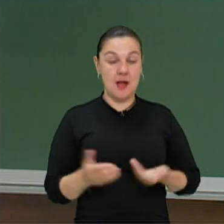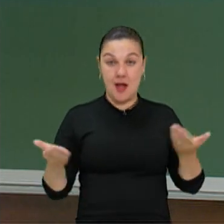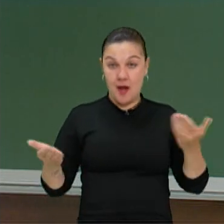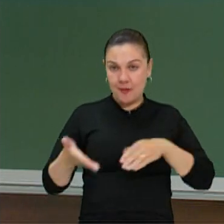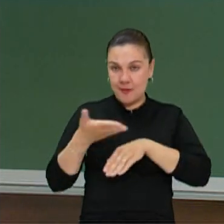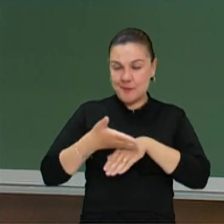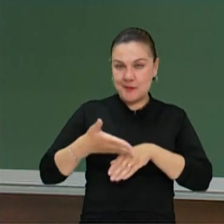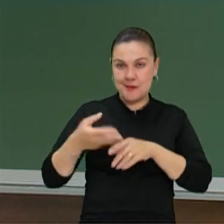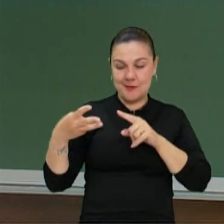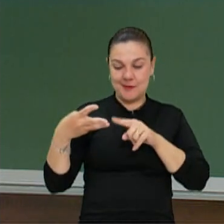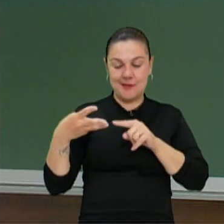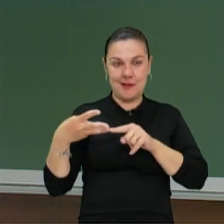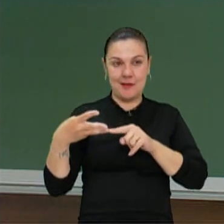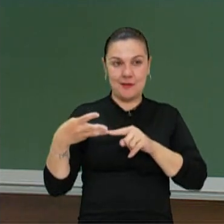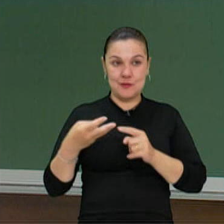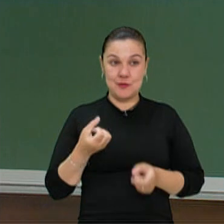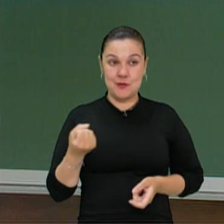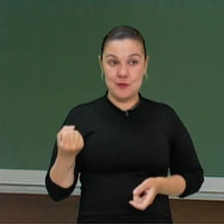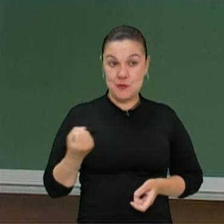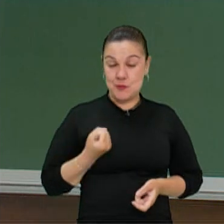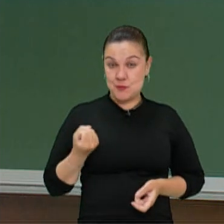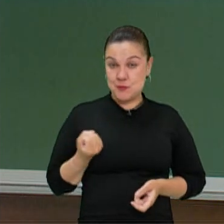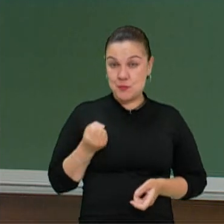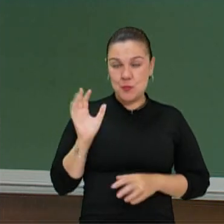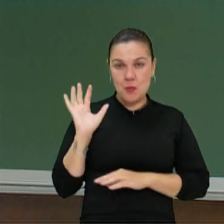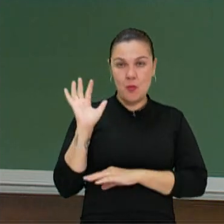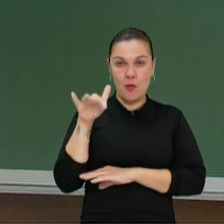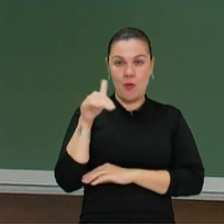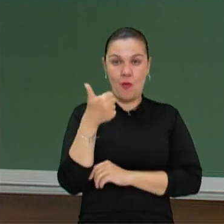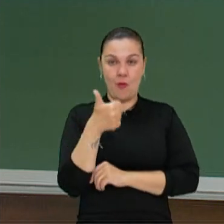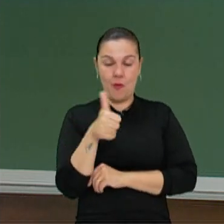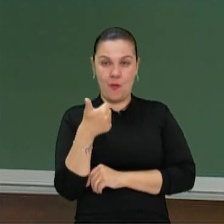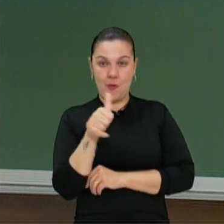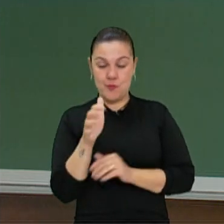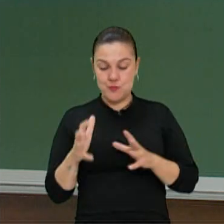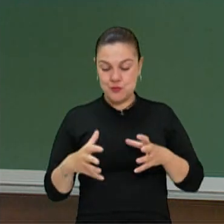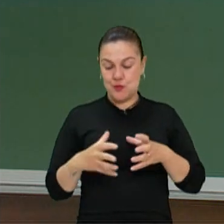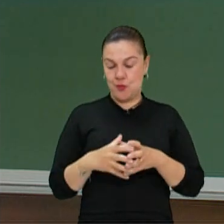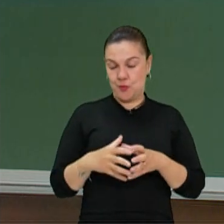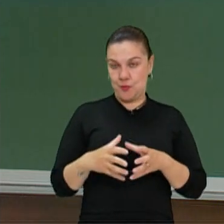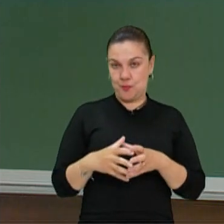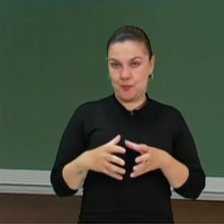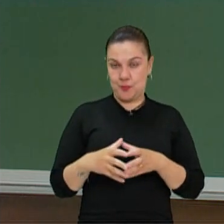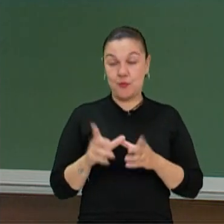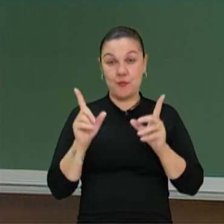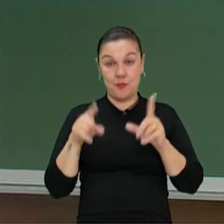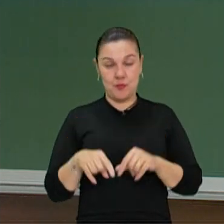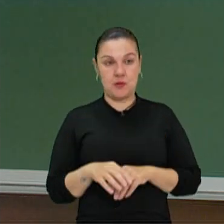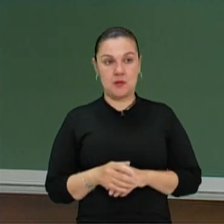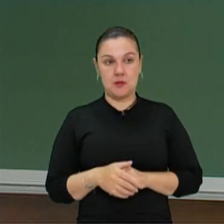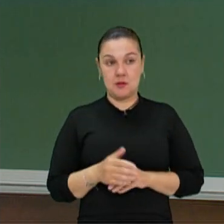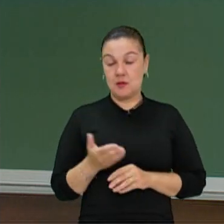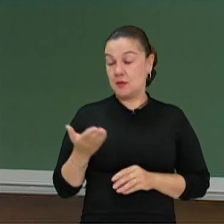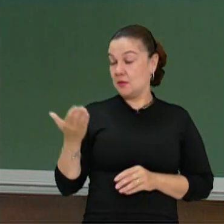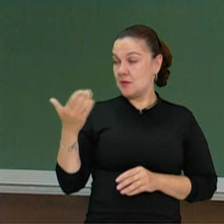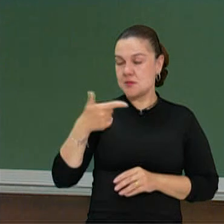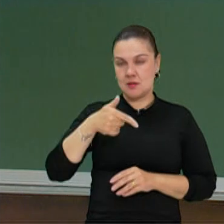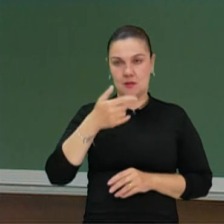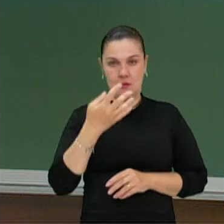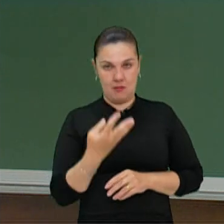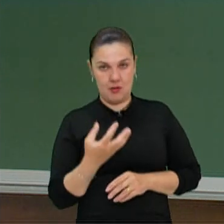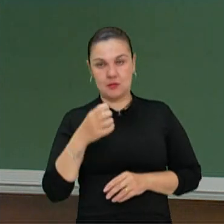praticando 3. Os números de pontos feitos em 11 jogos por um time de basquete foram